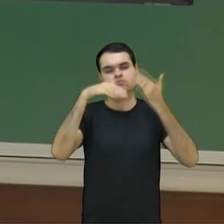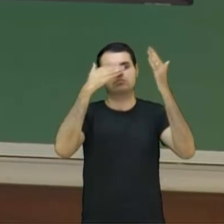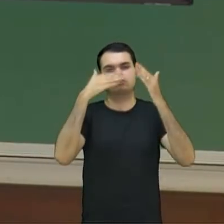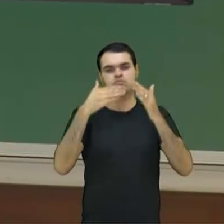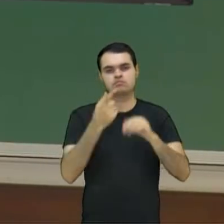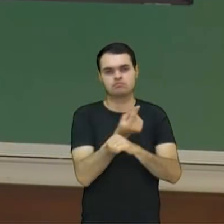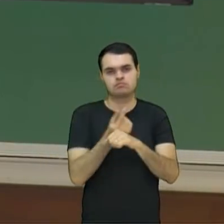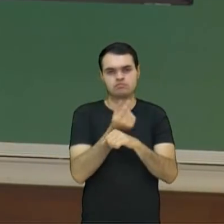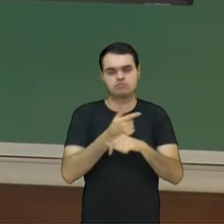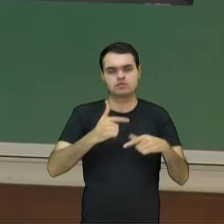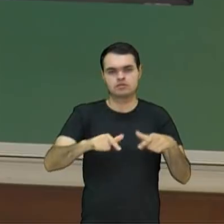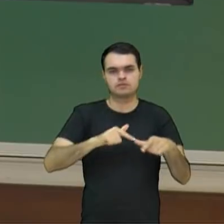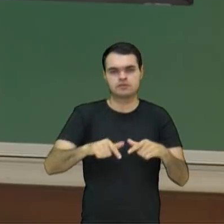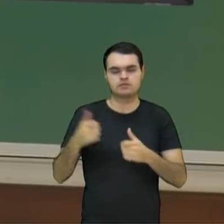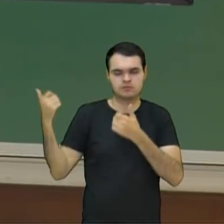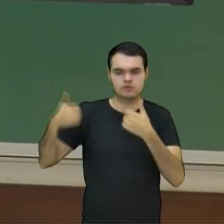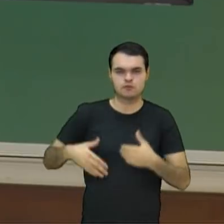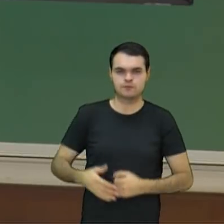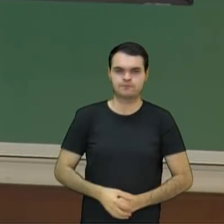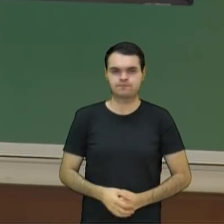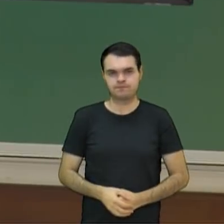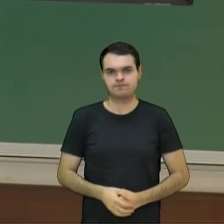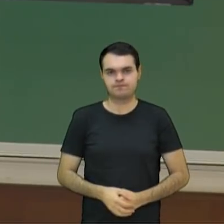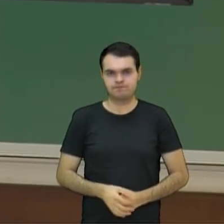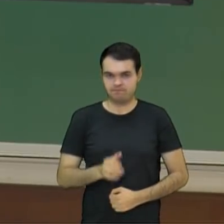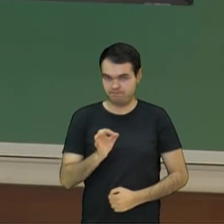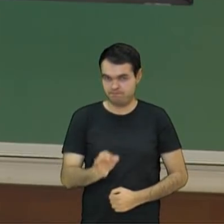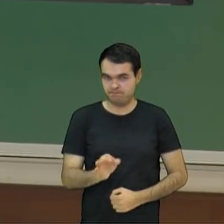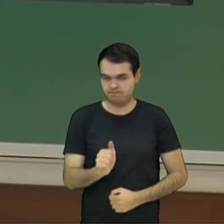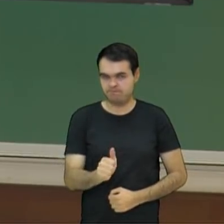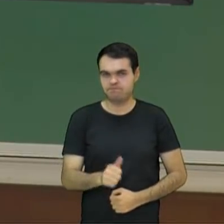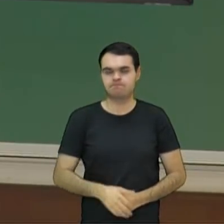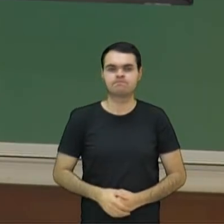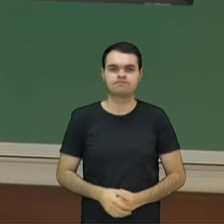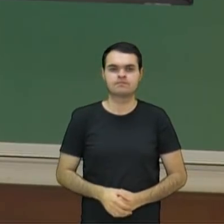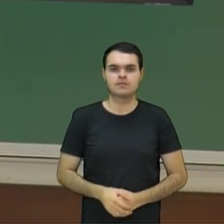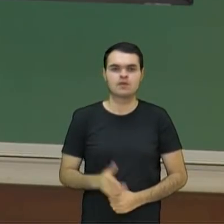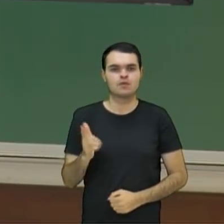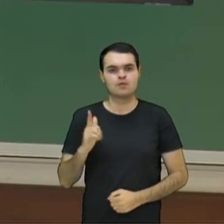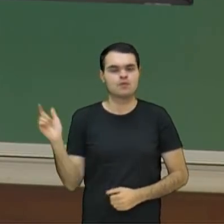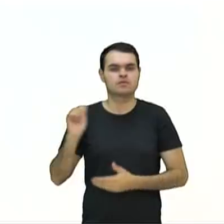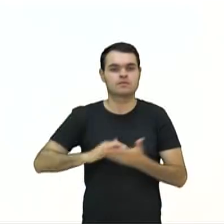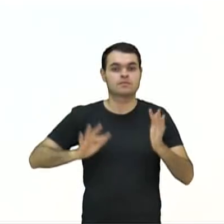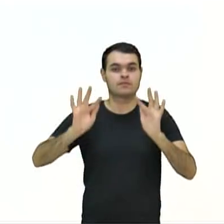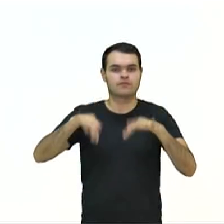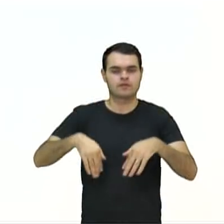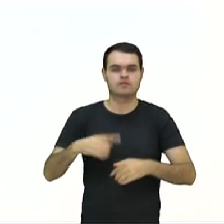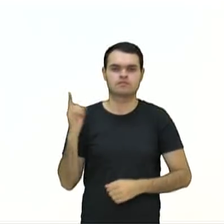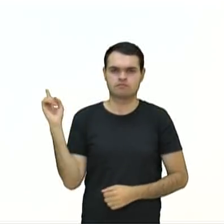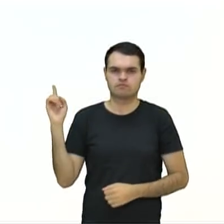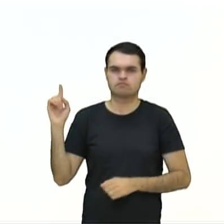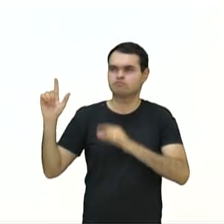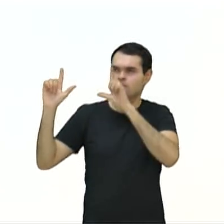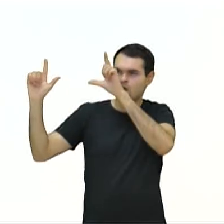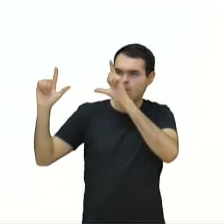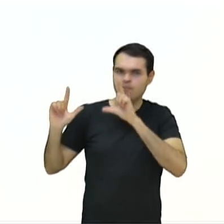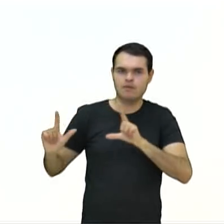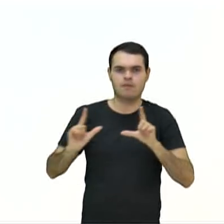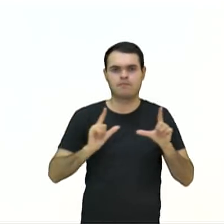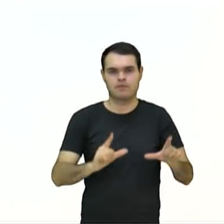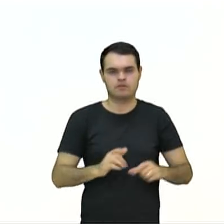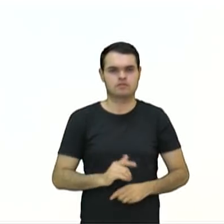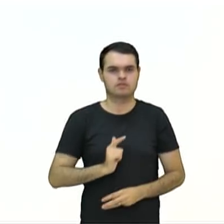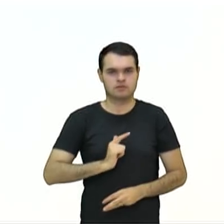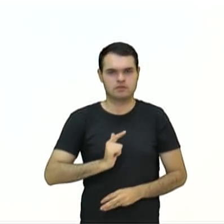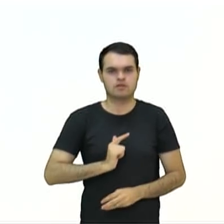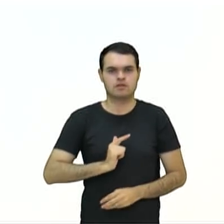as atividades econômicas que nós falamos ao longo da aula, certo? Outra atividadezinha ali para finalizar, vocês estão vendo as imagens ali